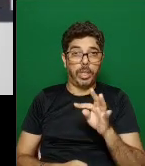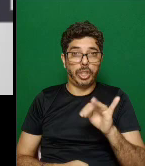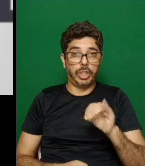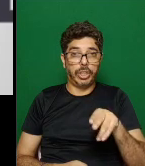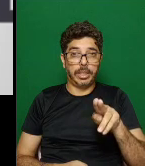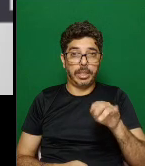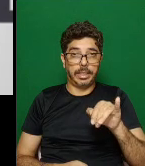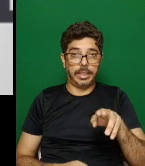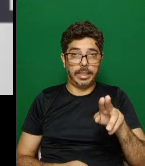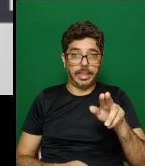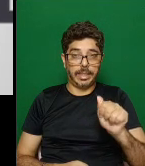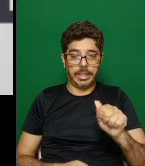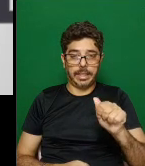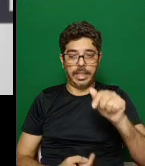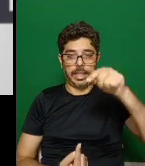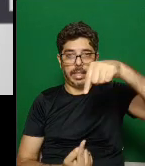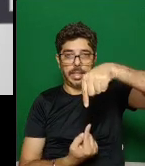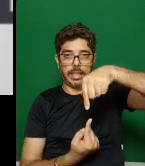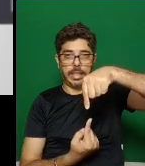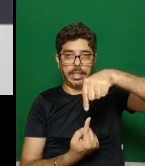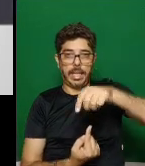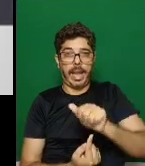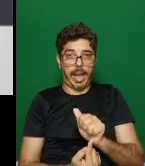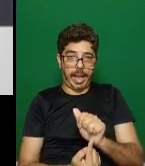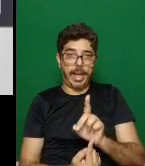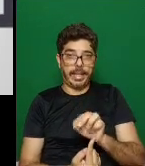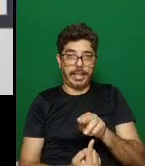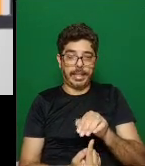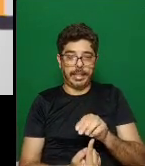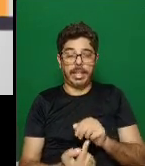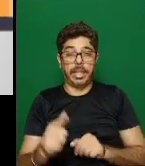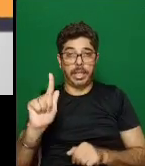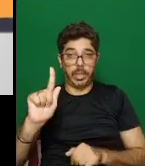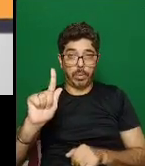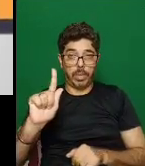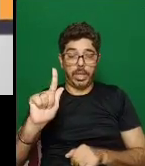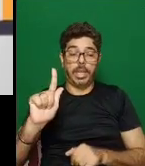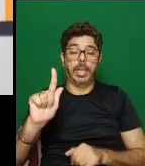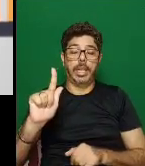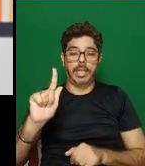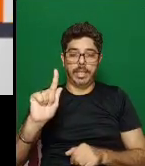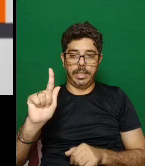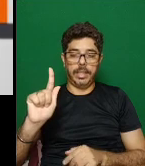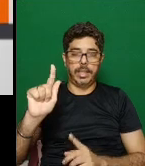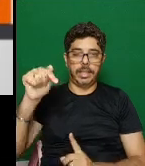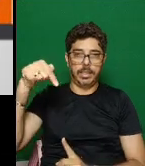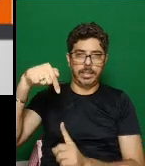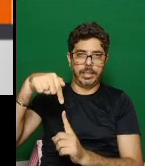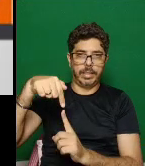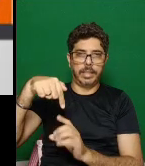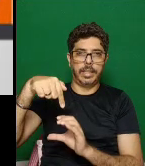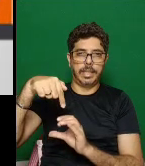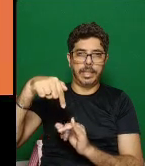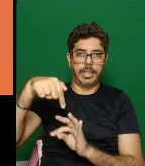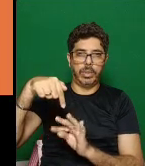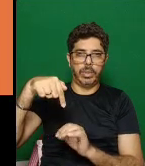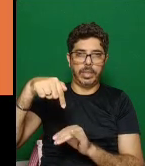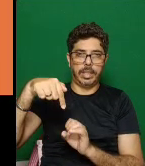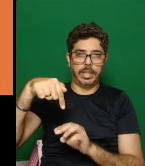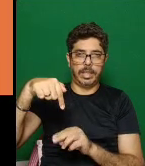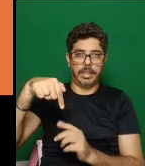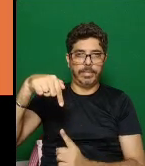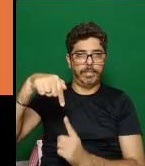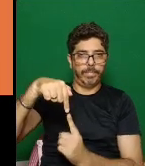acoplar estreitamente com uma adenina, enquanto que uma guanina vai sempre se acoplar apenas com uma citosina.